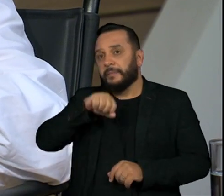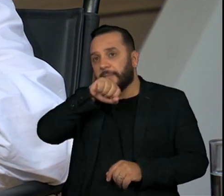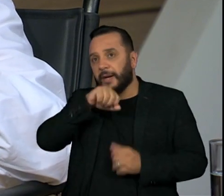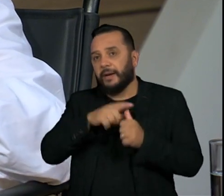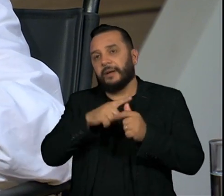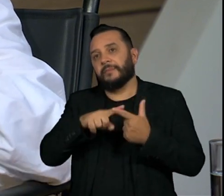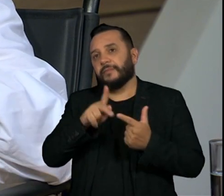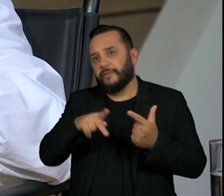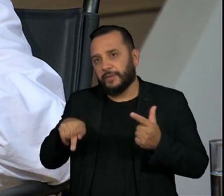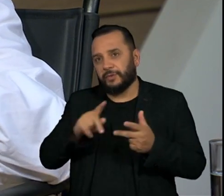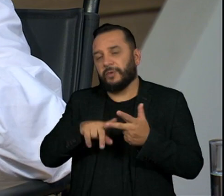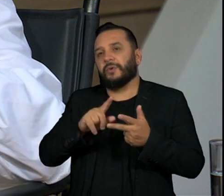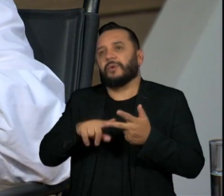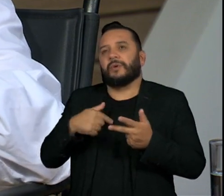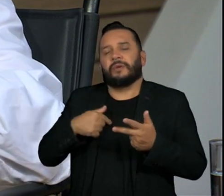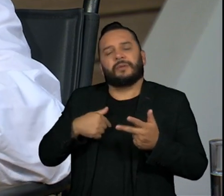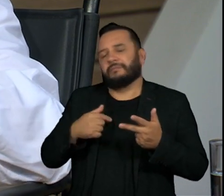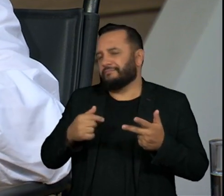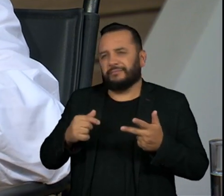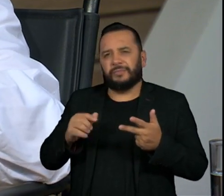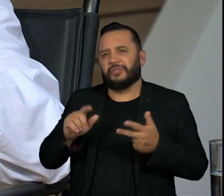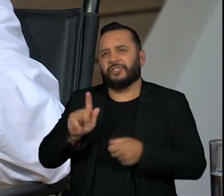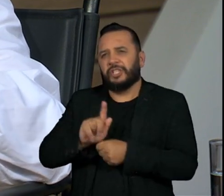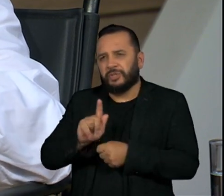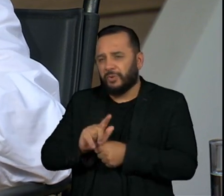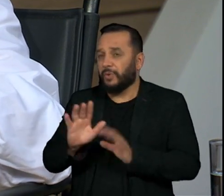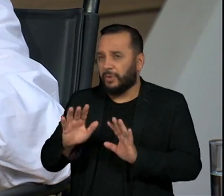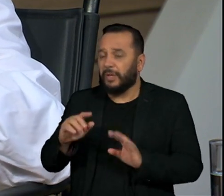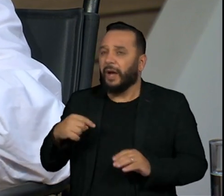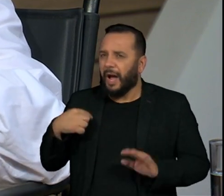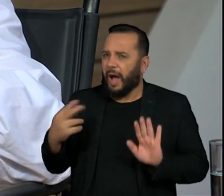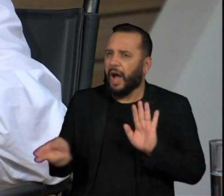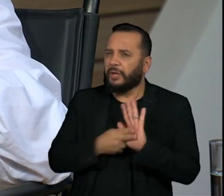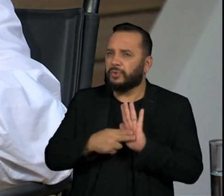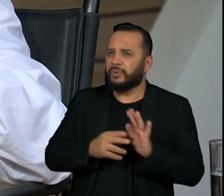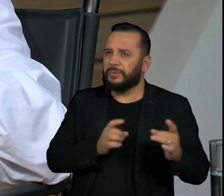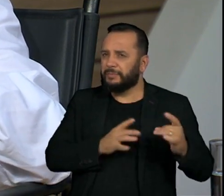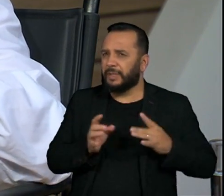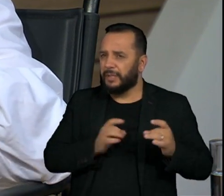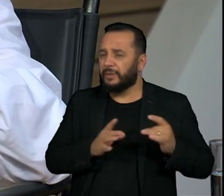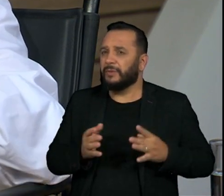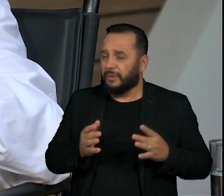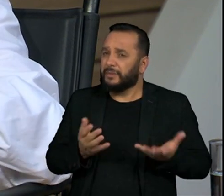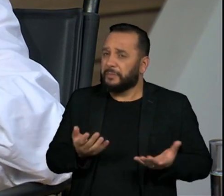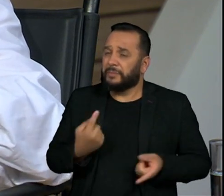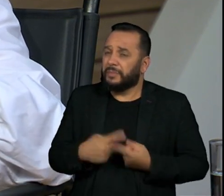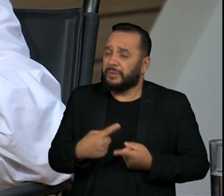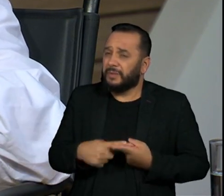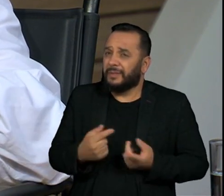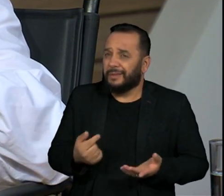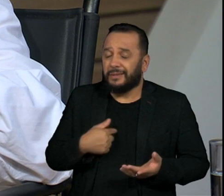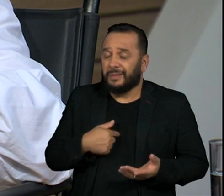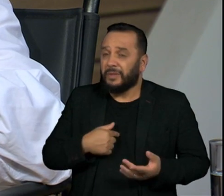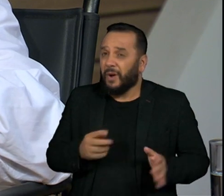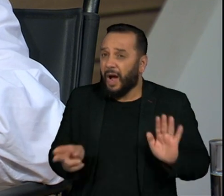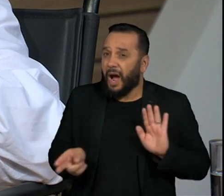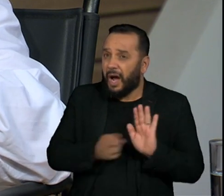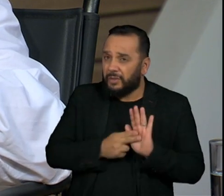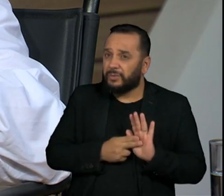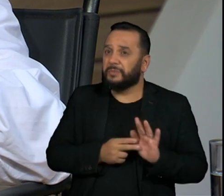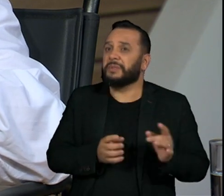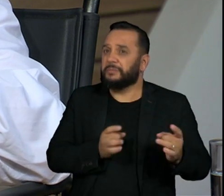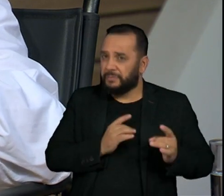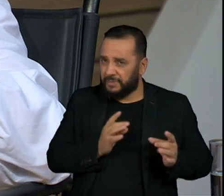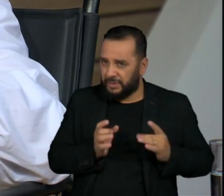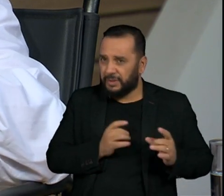assuma o medo, né? Que a gente reconheça o quanto isso tem me causado e por que eu digo isso? Para poder, a partir do momento que nós acolhemos